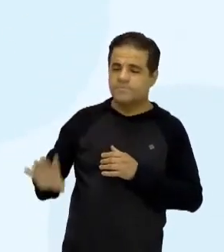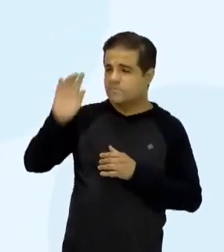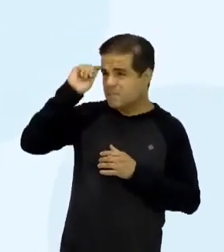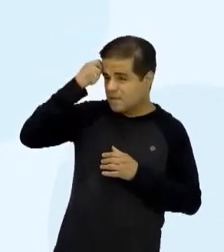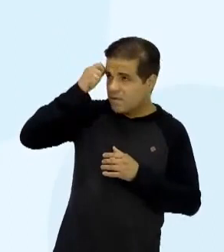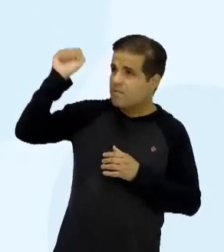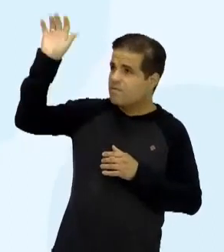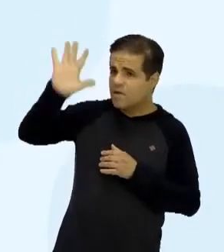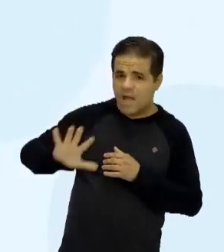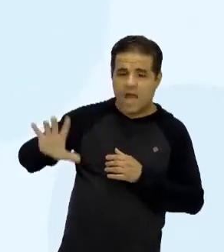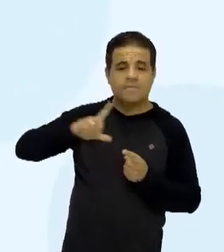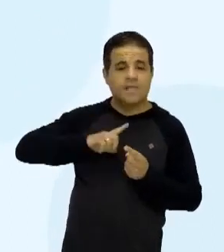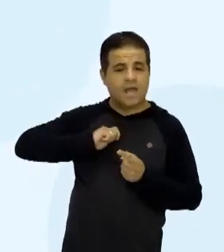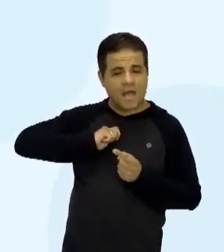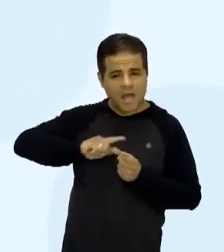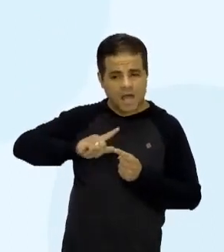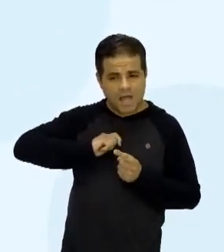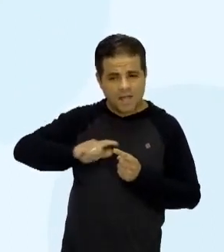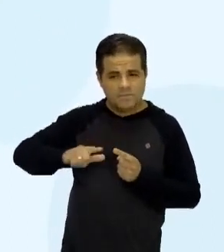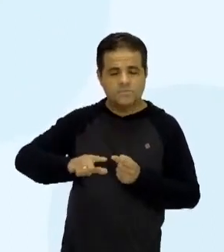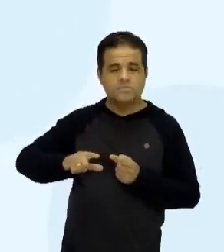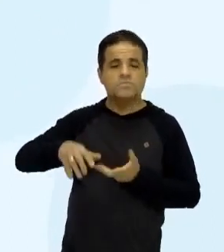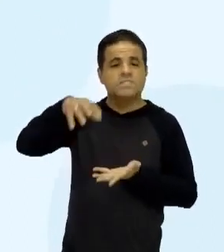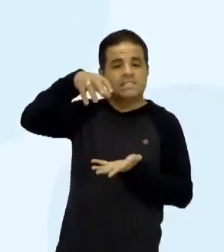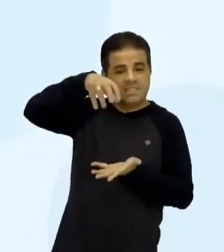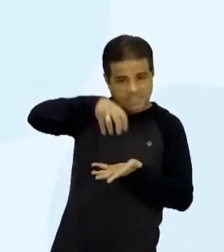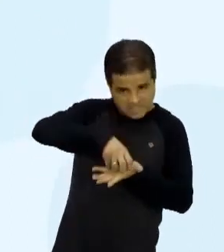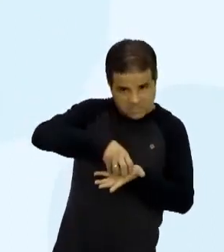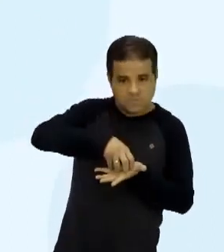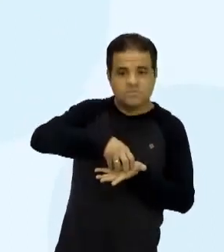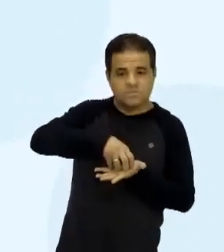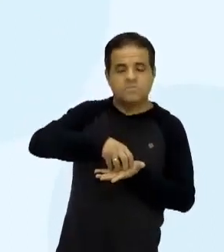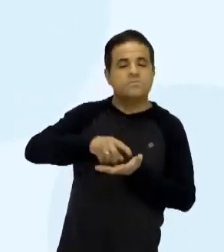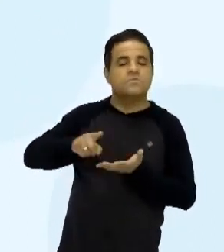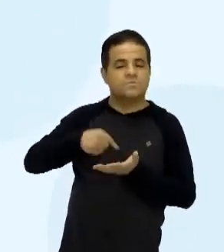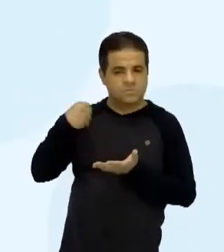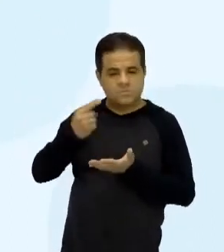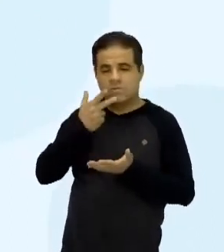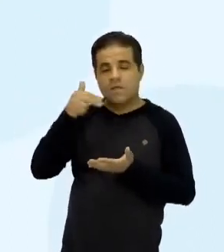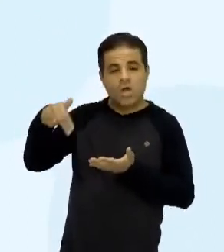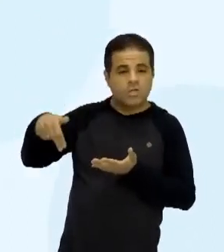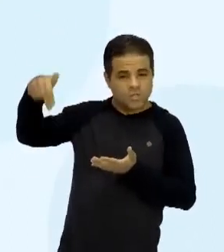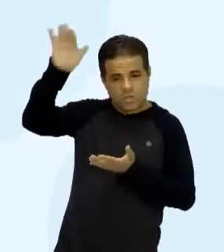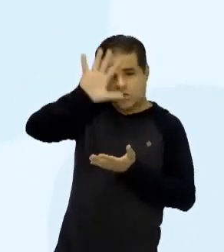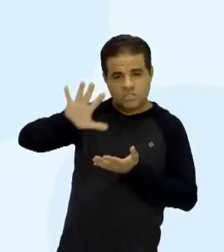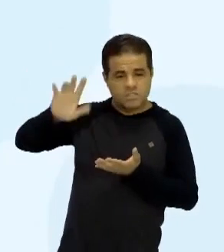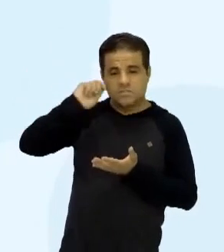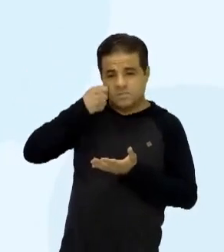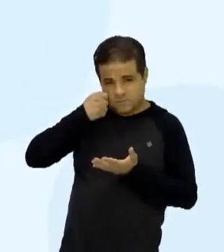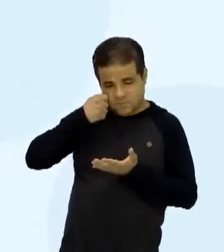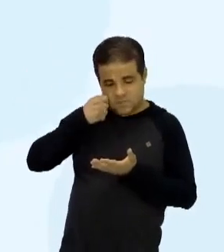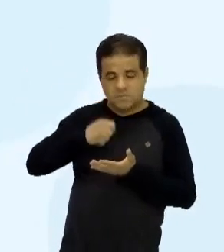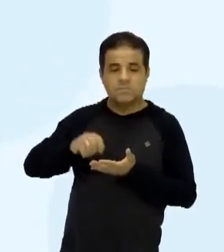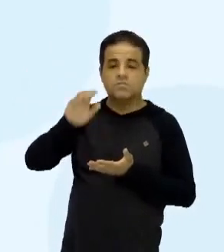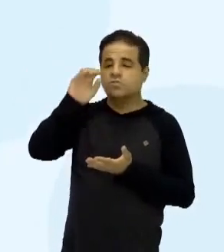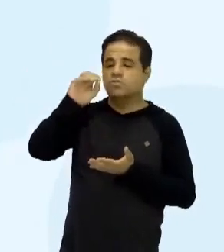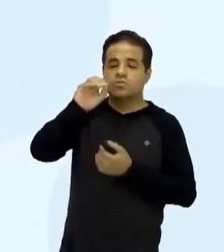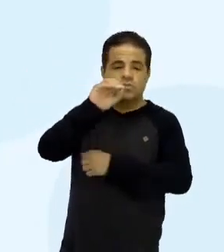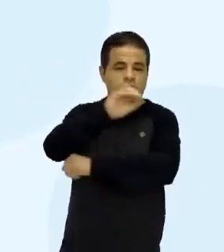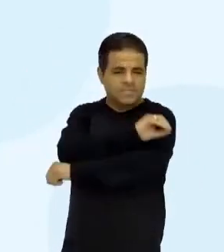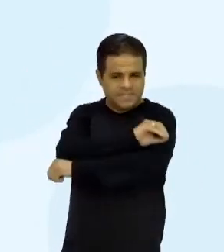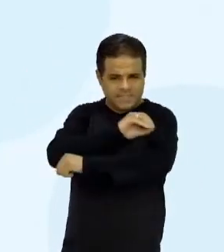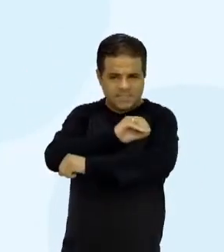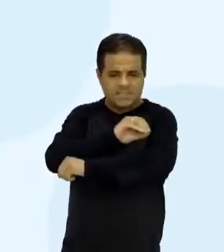África. Temos aí em azul a África Setentrional, né, também conhecida aí como Norte da África, a África Ocidental, a